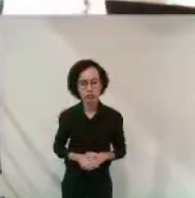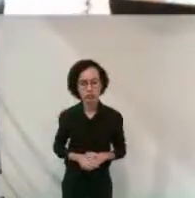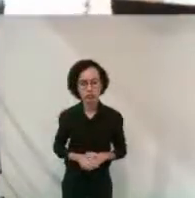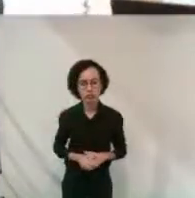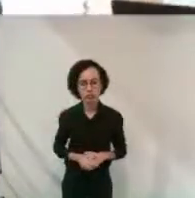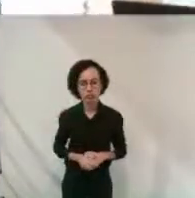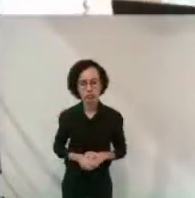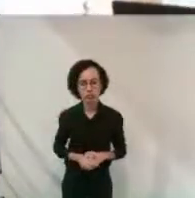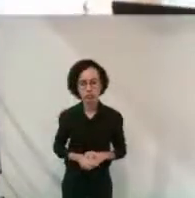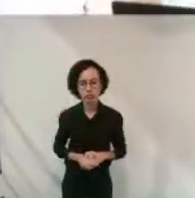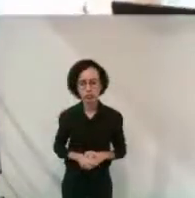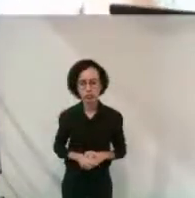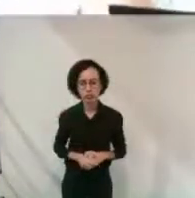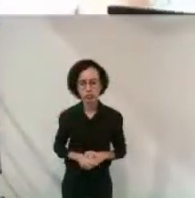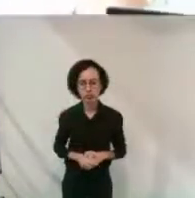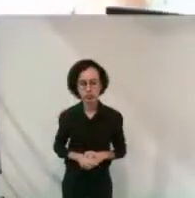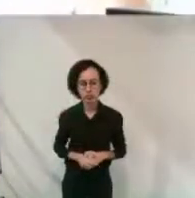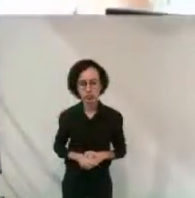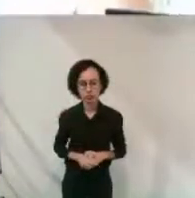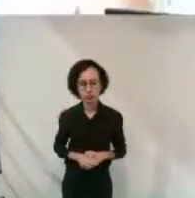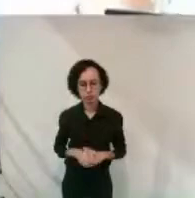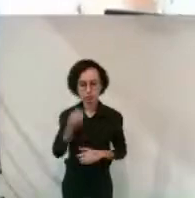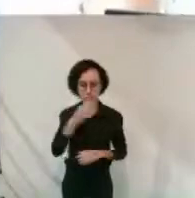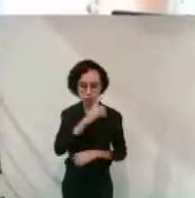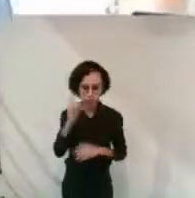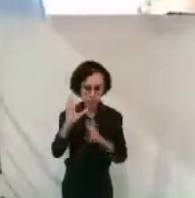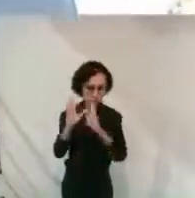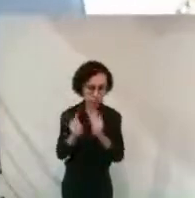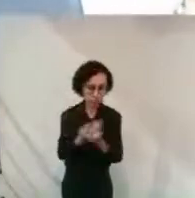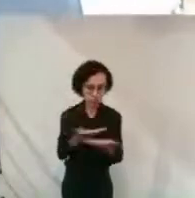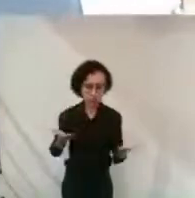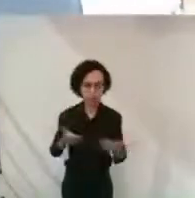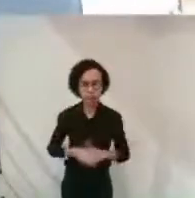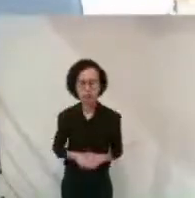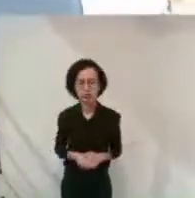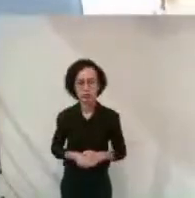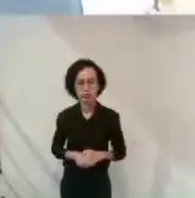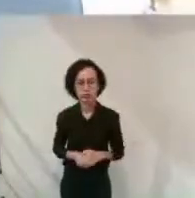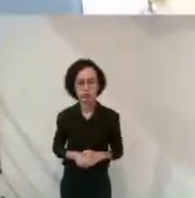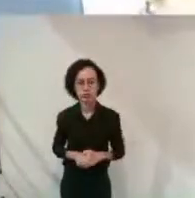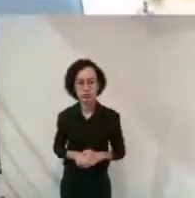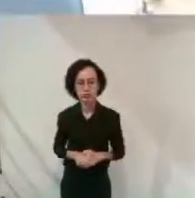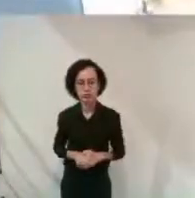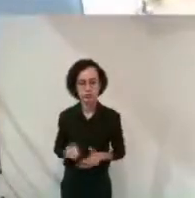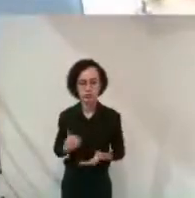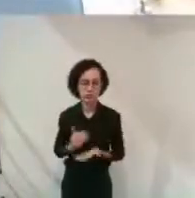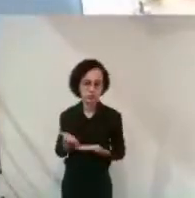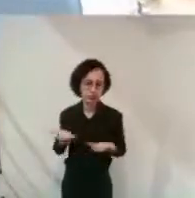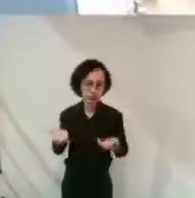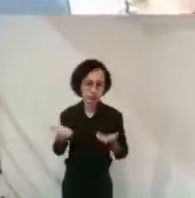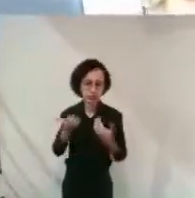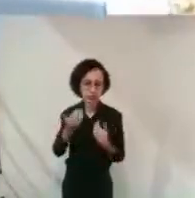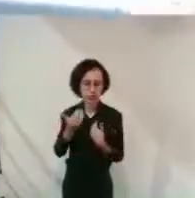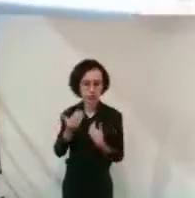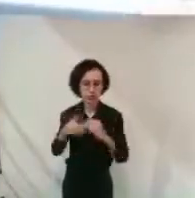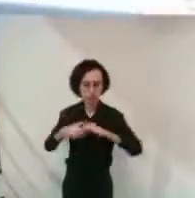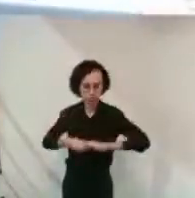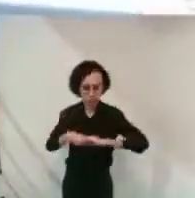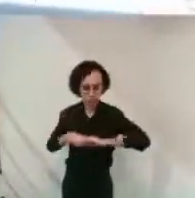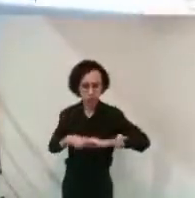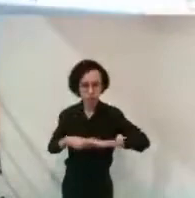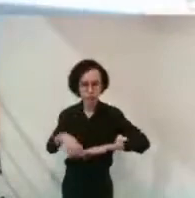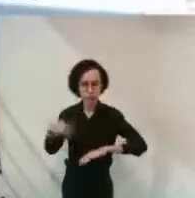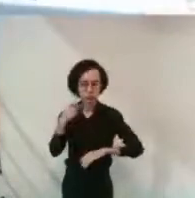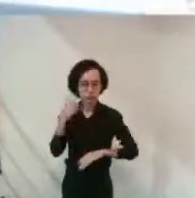todo o nosso conteúdo lá. Tá certo. Bom dia a todos e a todas. Inicialmente, eu gostaria de cumprimentar o nosso